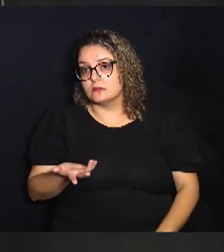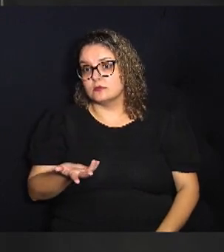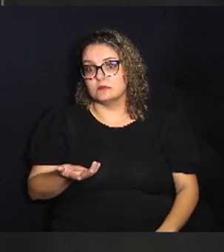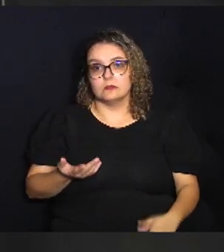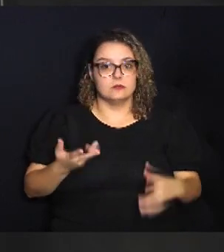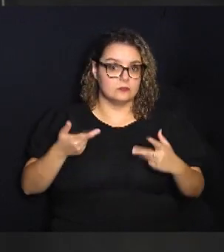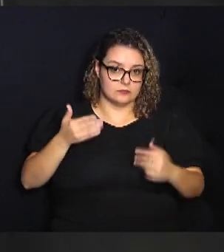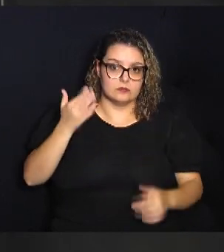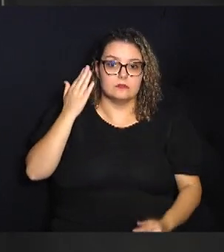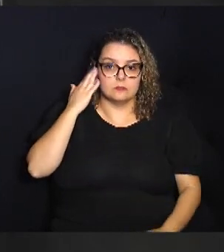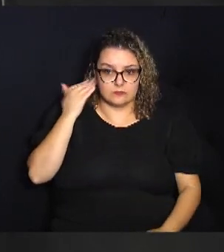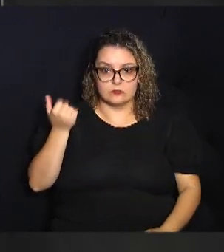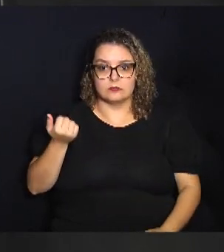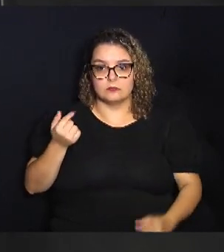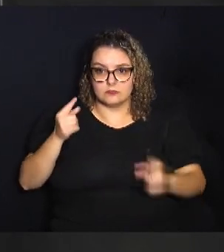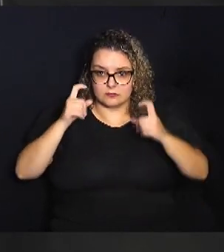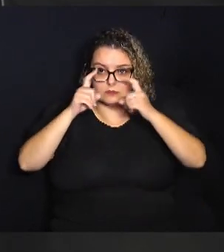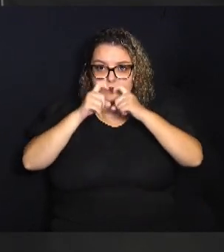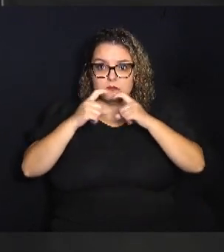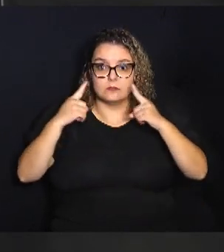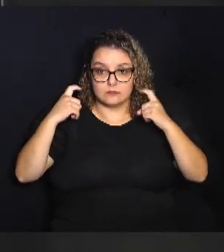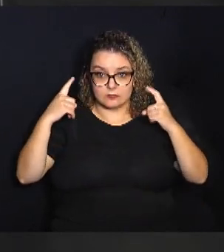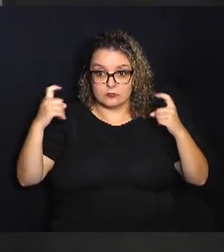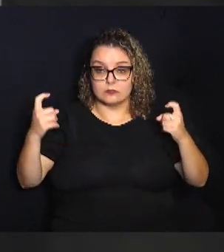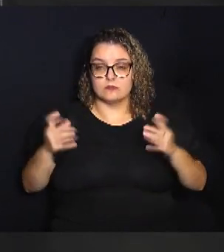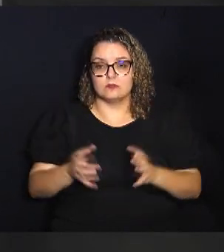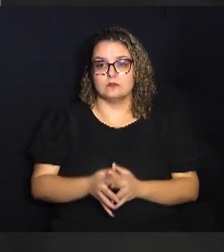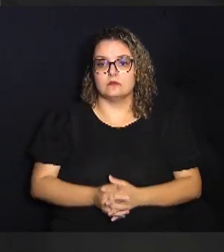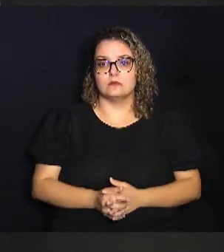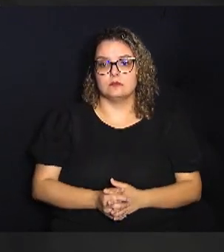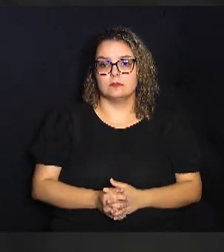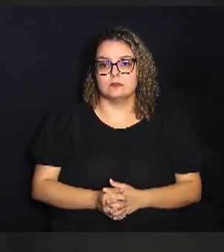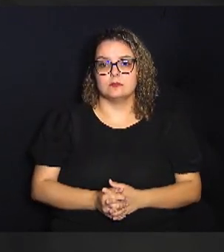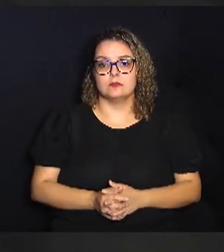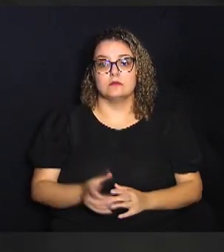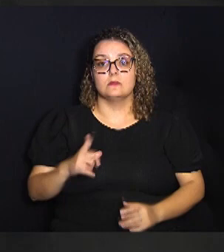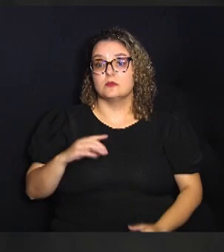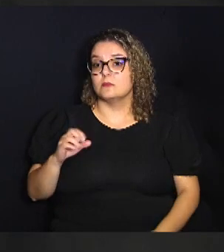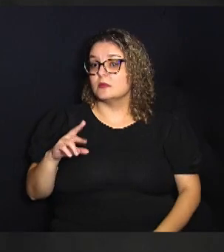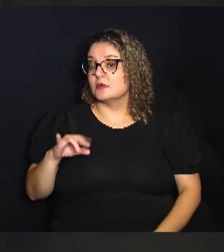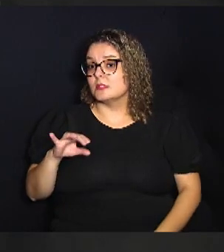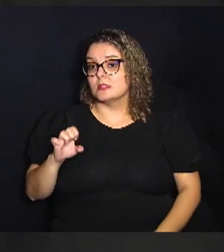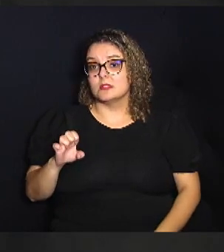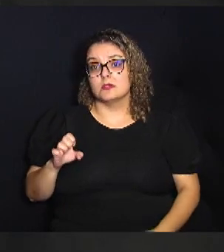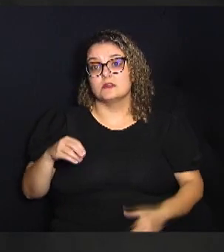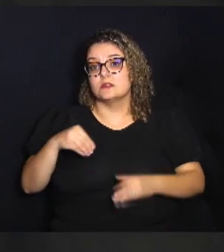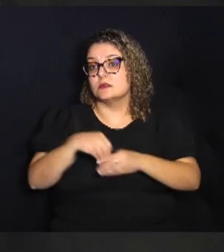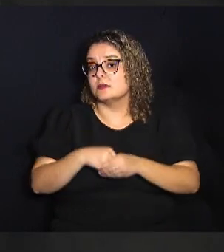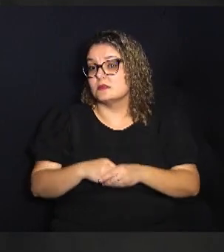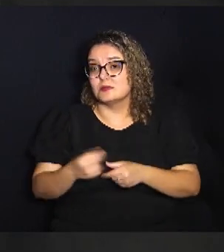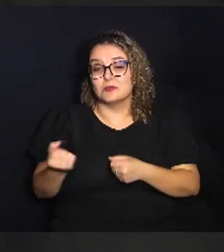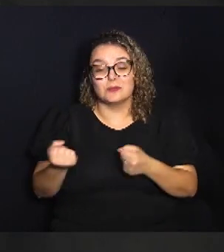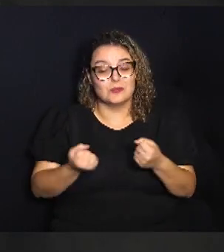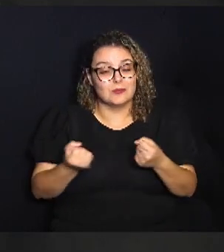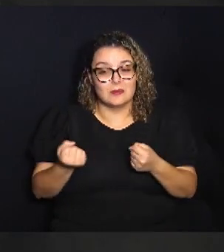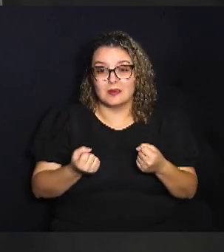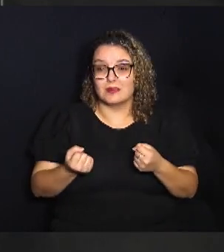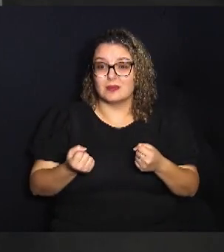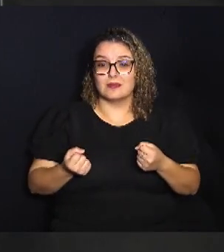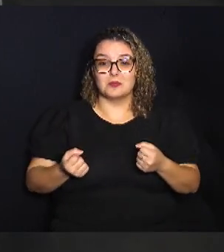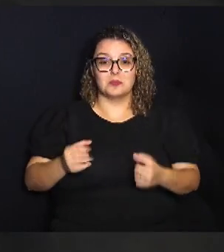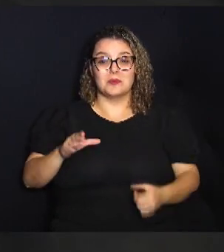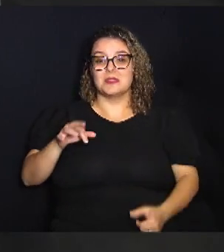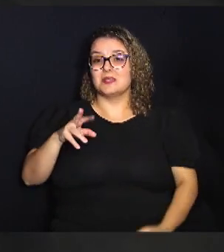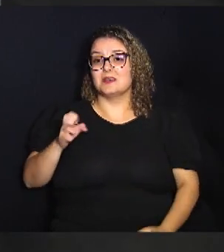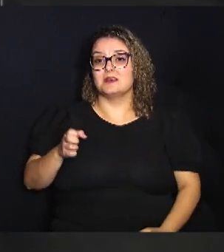mundo sabe que eles têm uma dificuldade com barulhos. Sim. A criança teve uma crise dentro do carro, mas uma crise tremenda. E ele